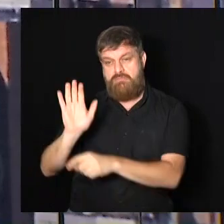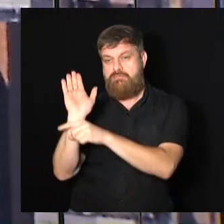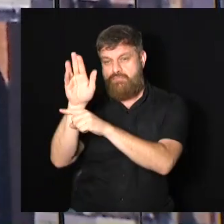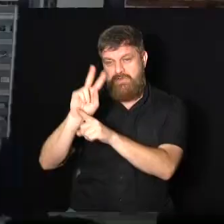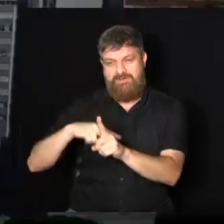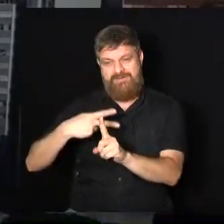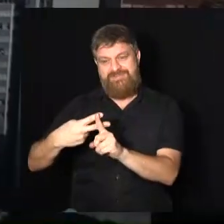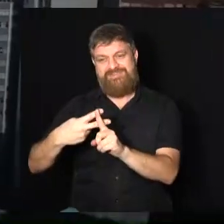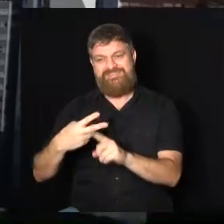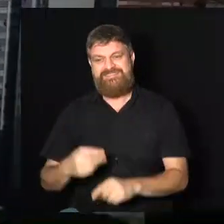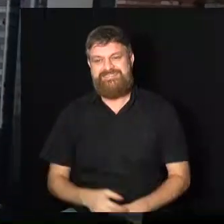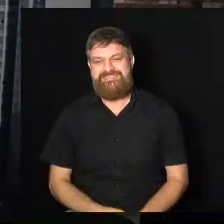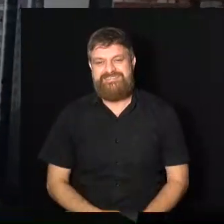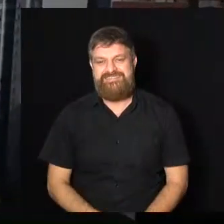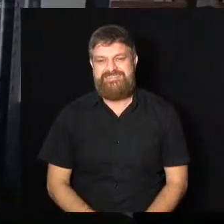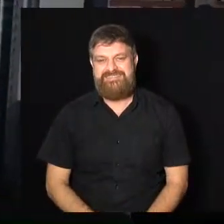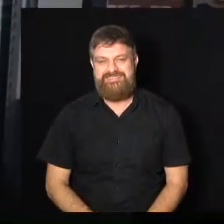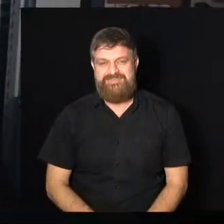Basquete.